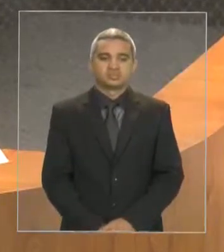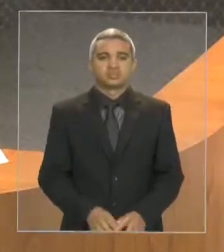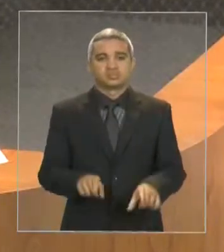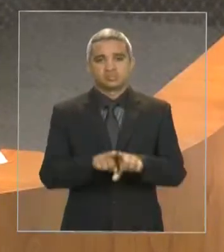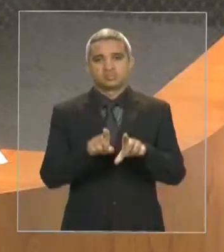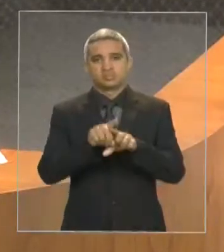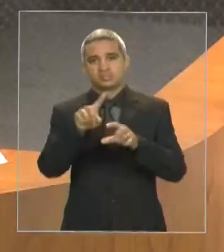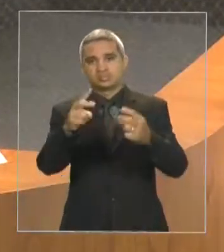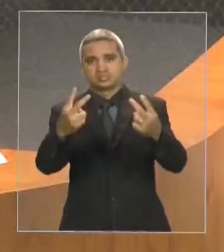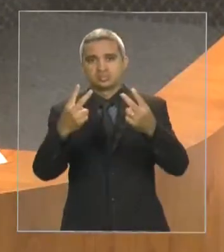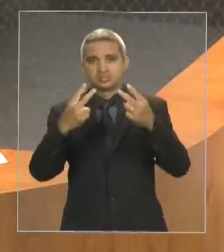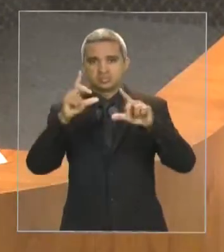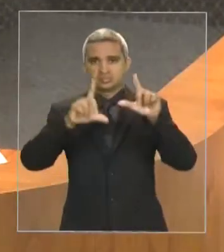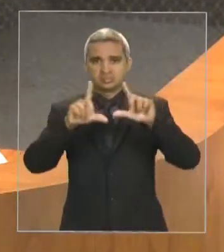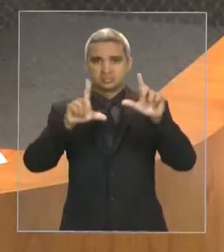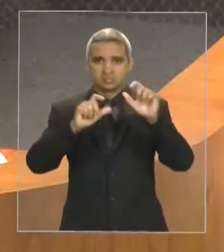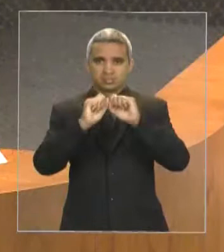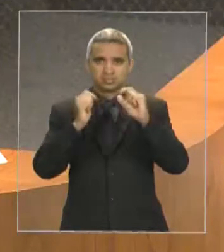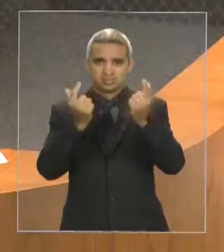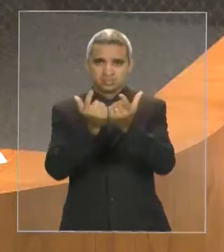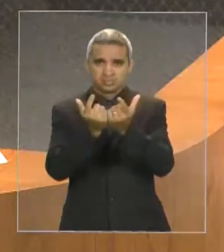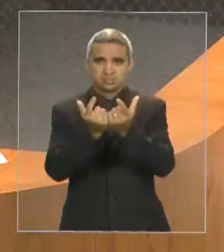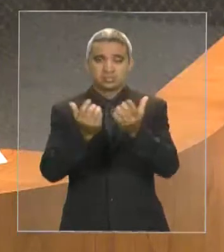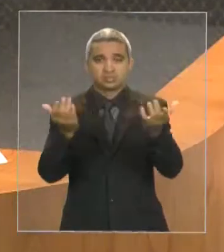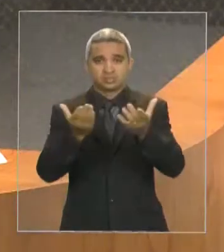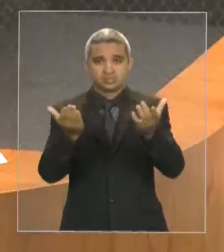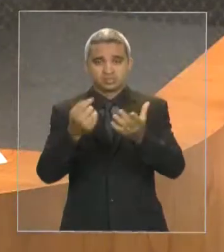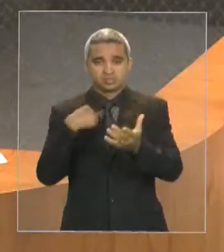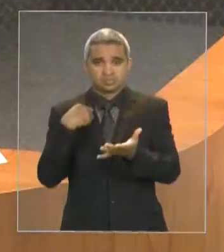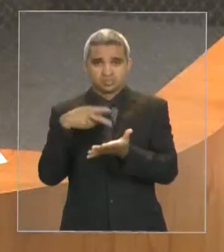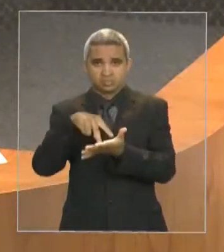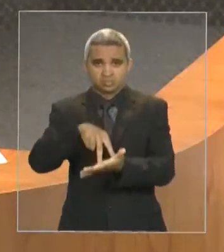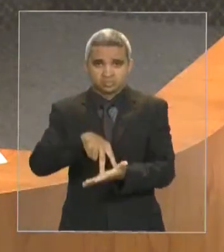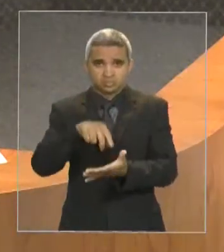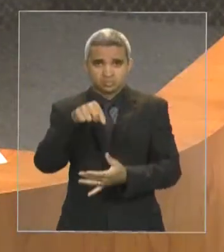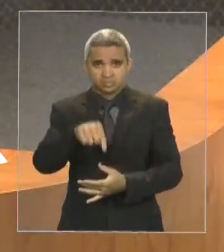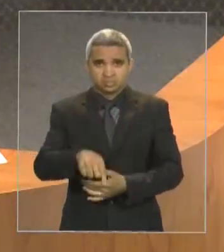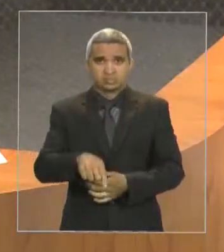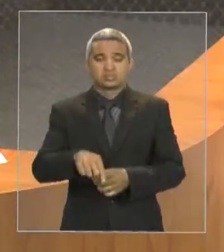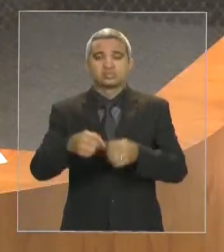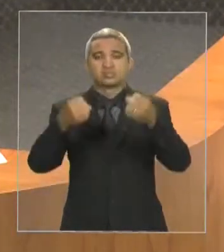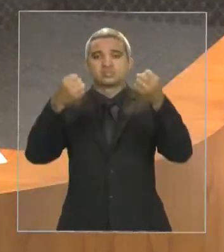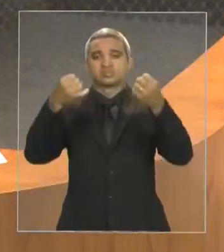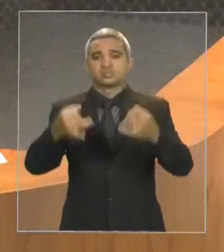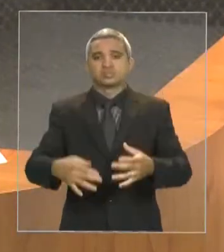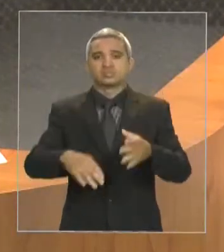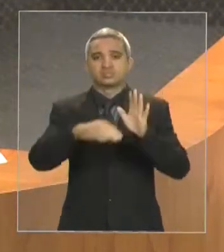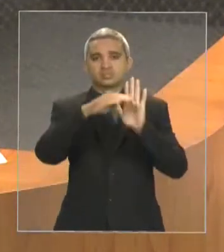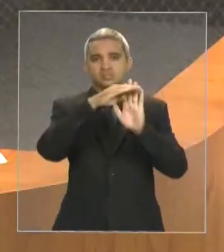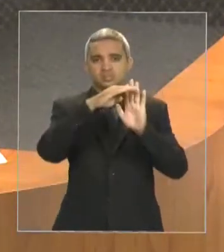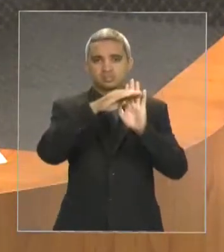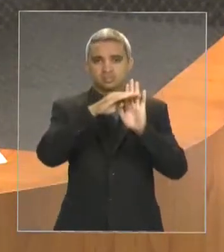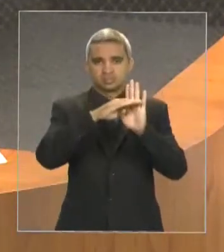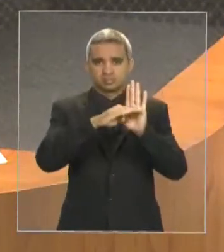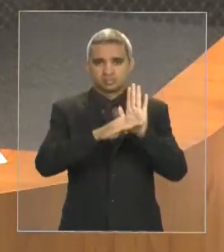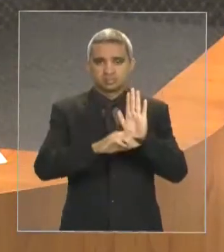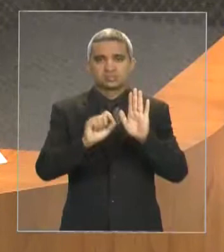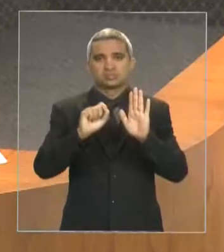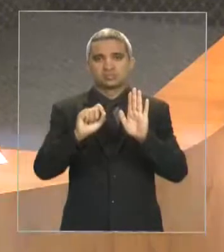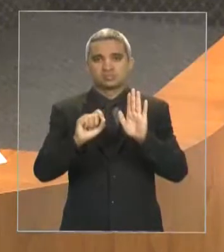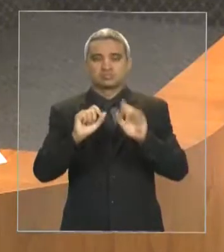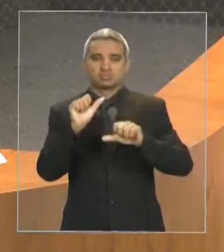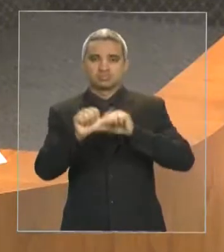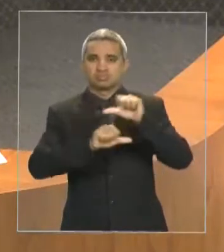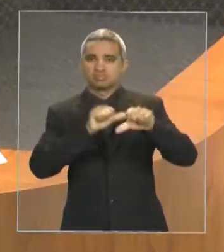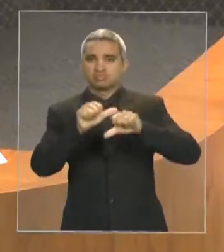telespectadores da TV Assembleia, o motivo pelo qual eu venho hoje aqui é para falar do programa que está dando uma nova cara à educação do